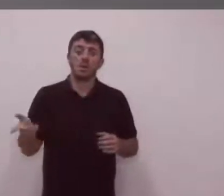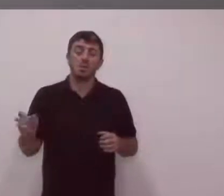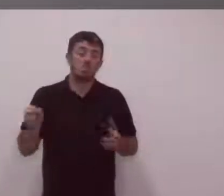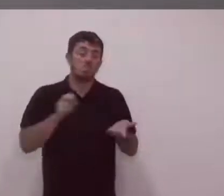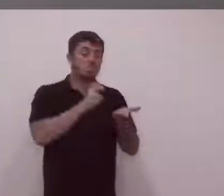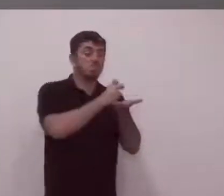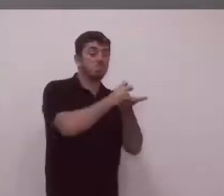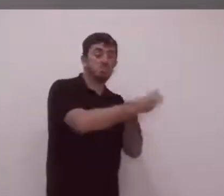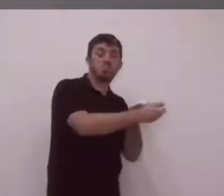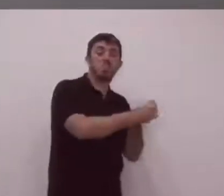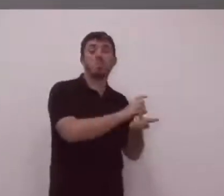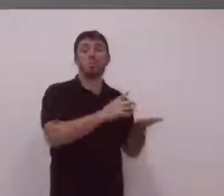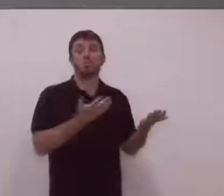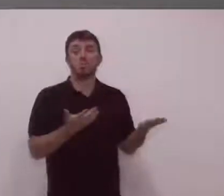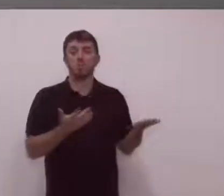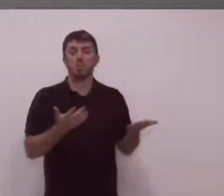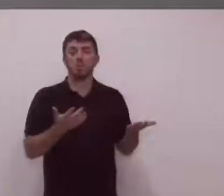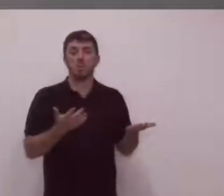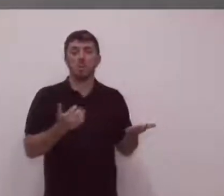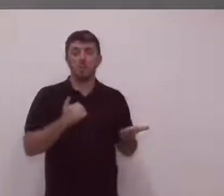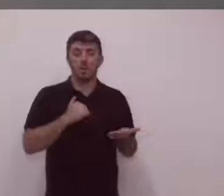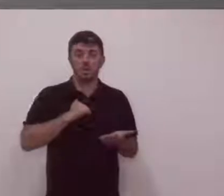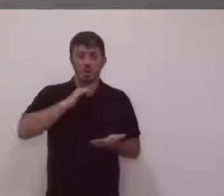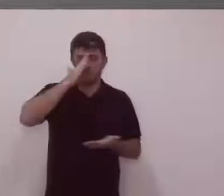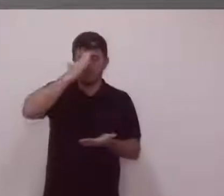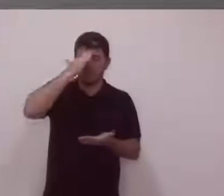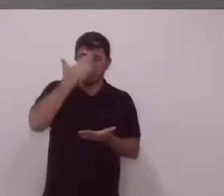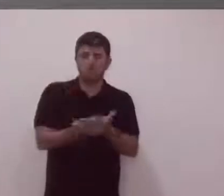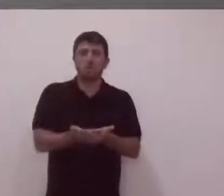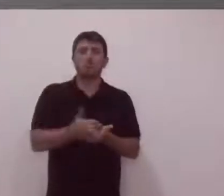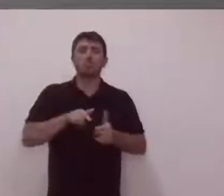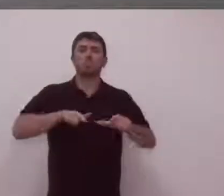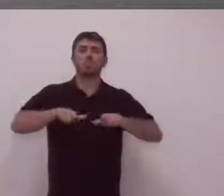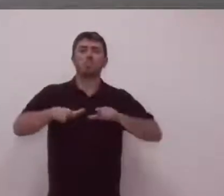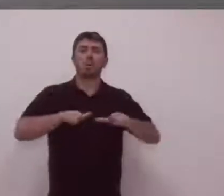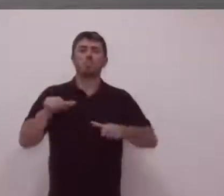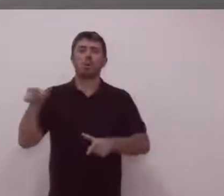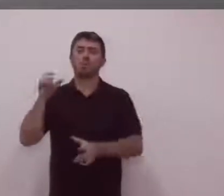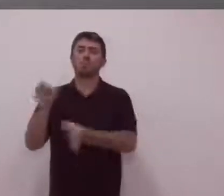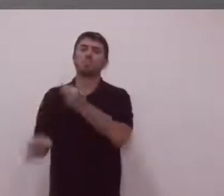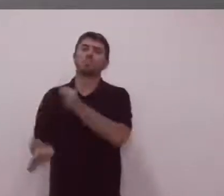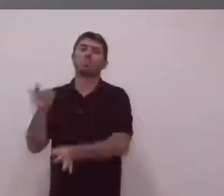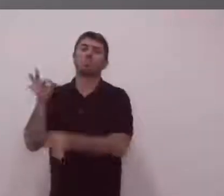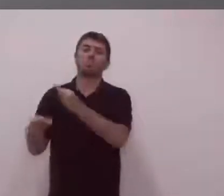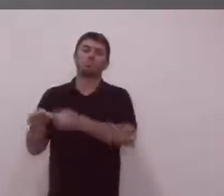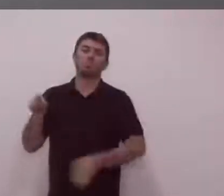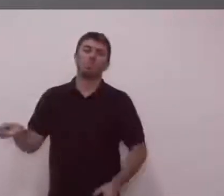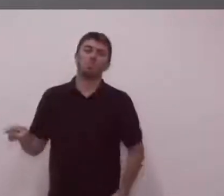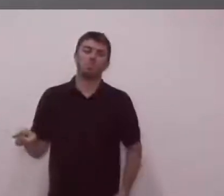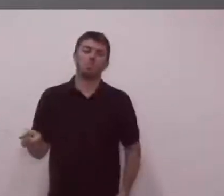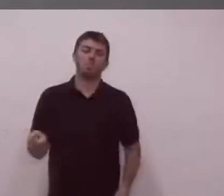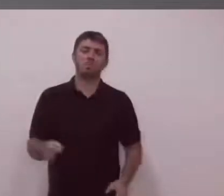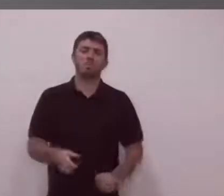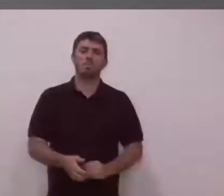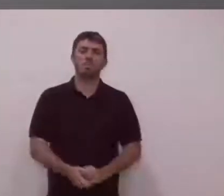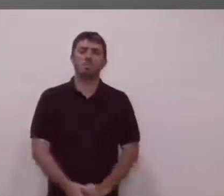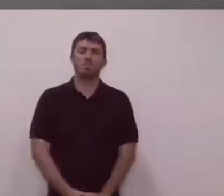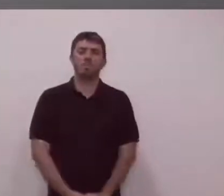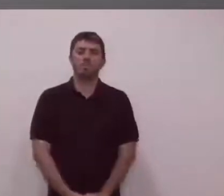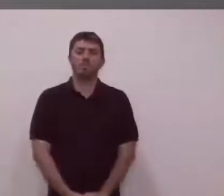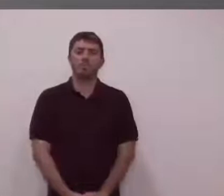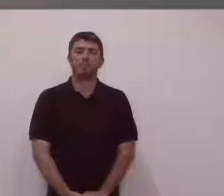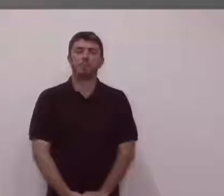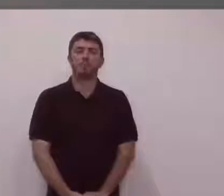mandato eu confio plenamente no trabalho da justiça enquanto que na